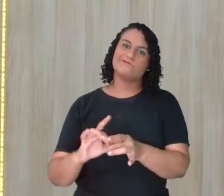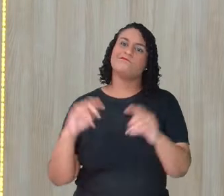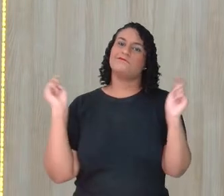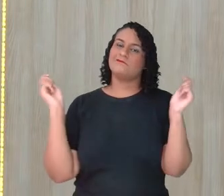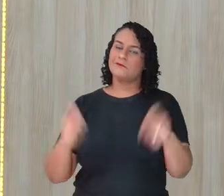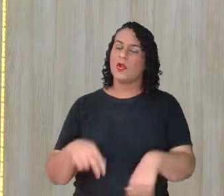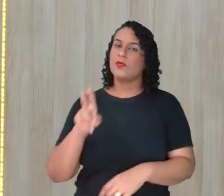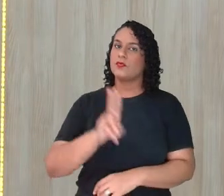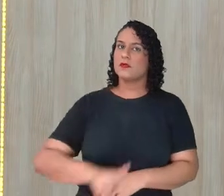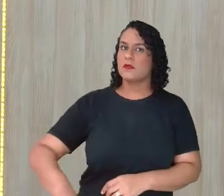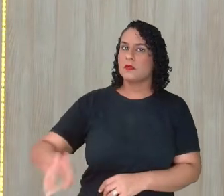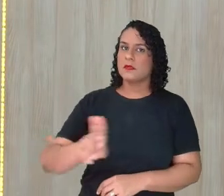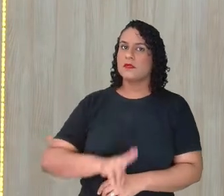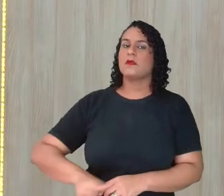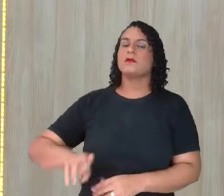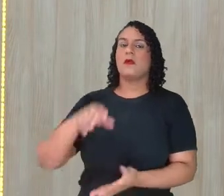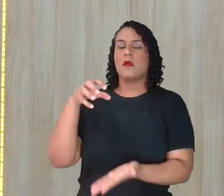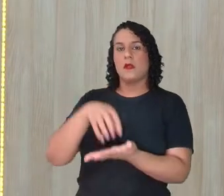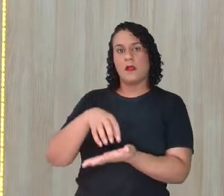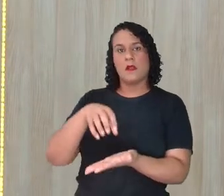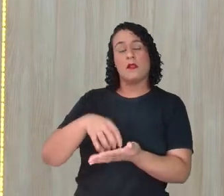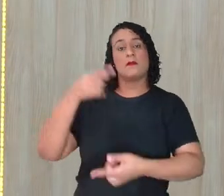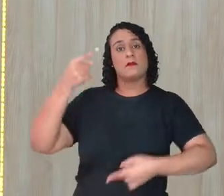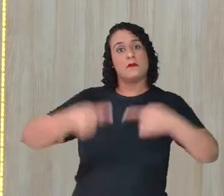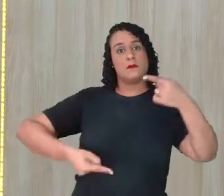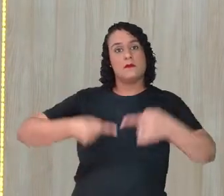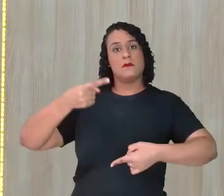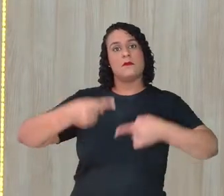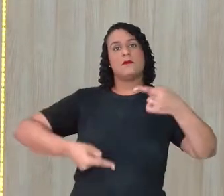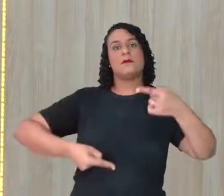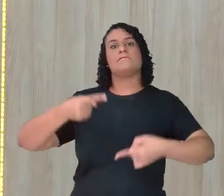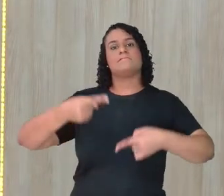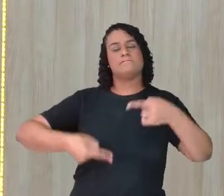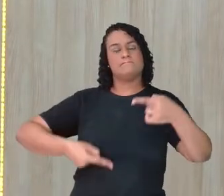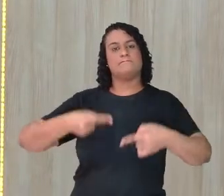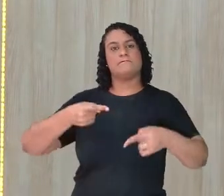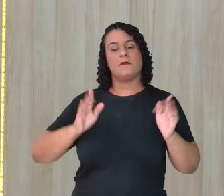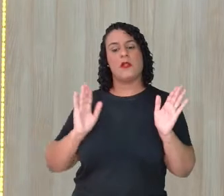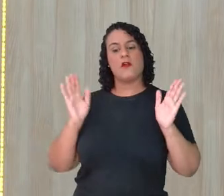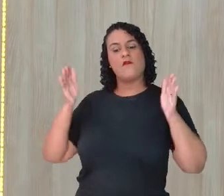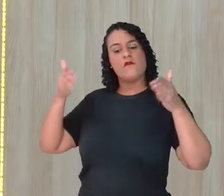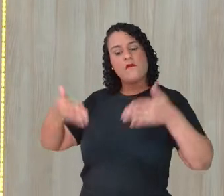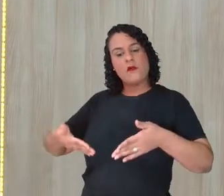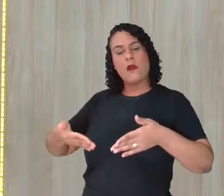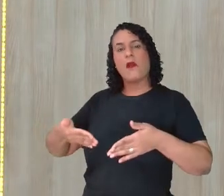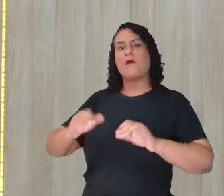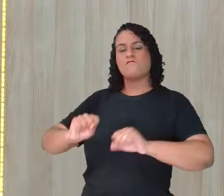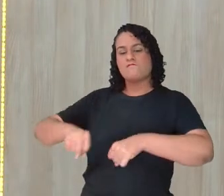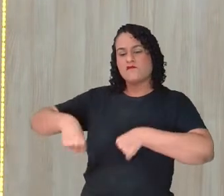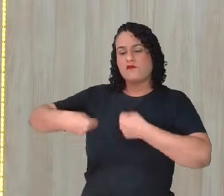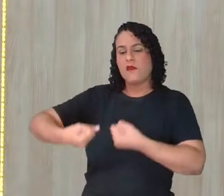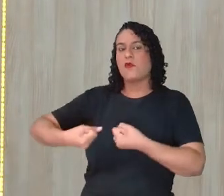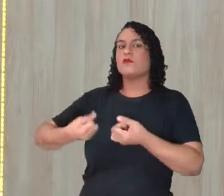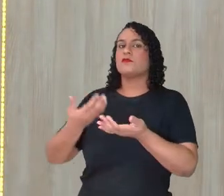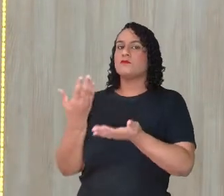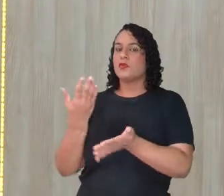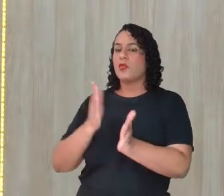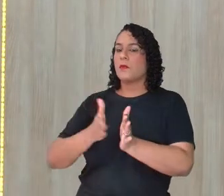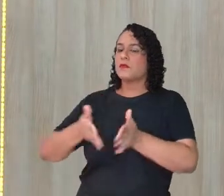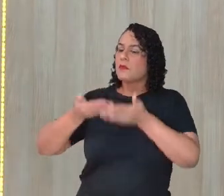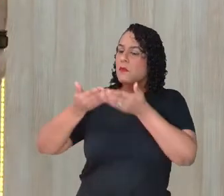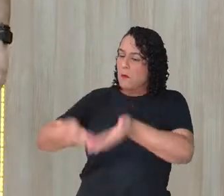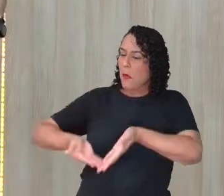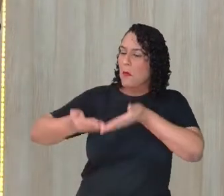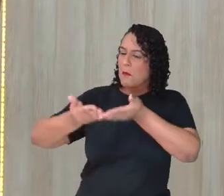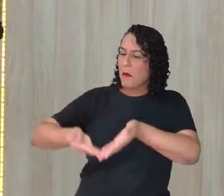se utilizar da sua centralização política para concentrar esforços, né, no processo de navegação